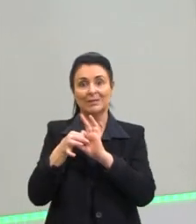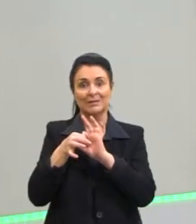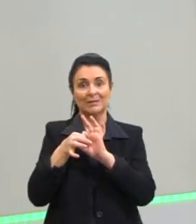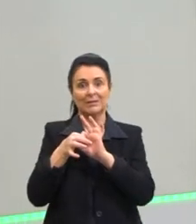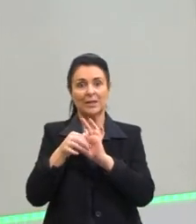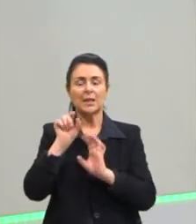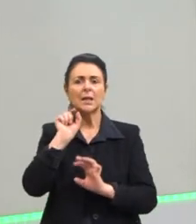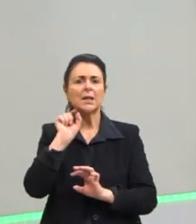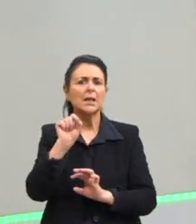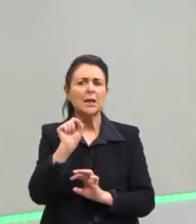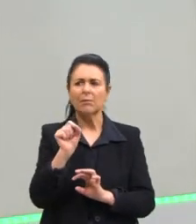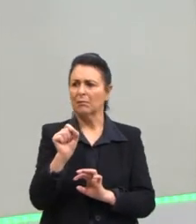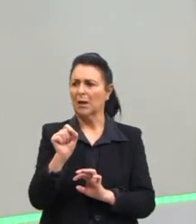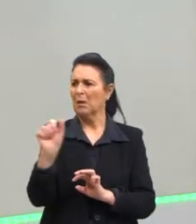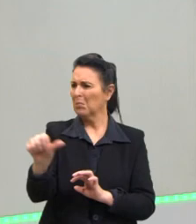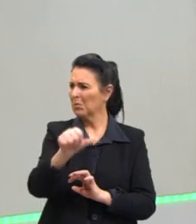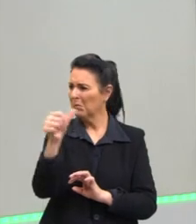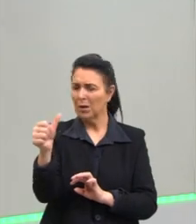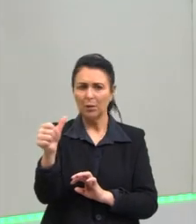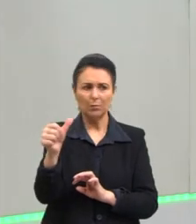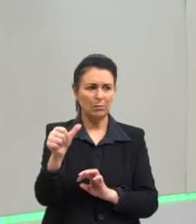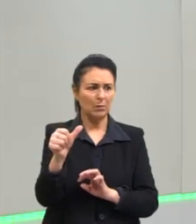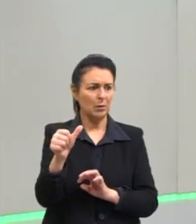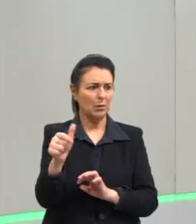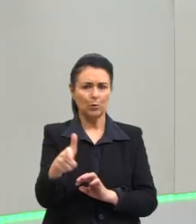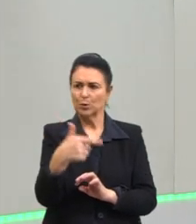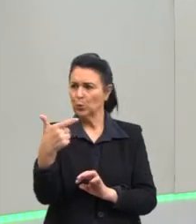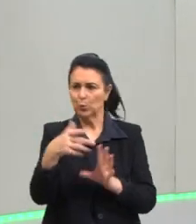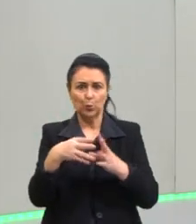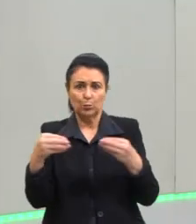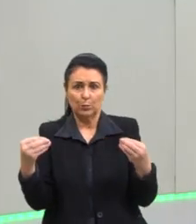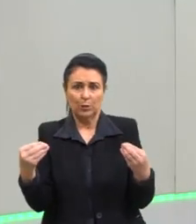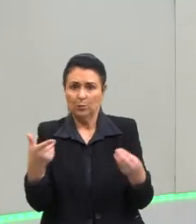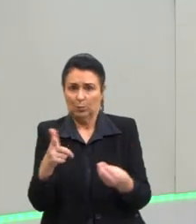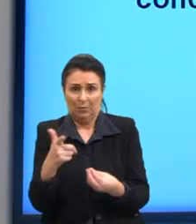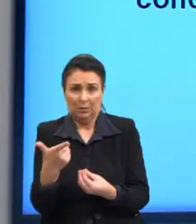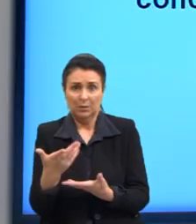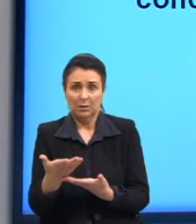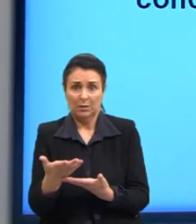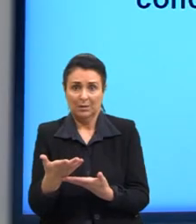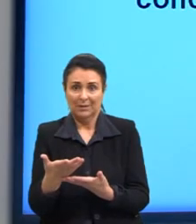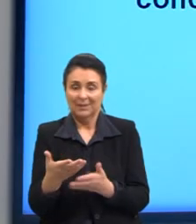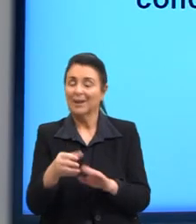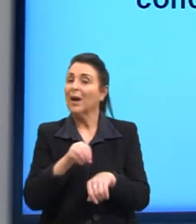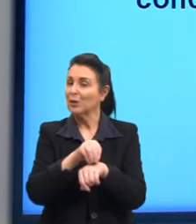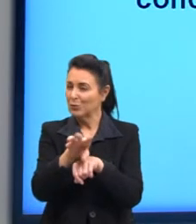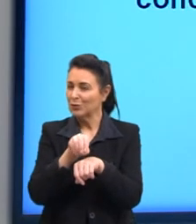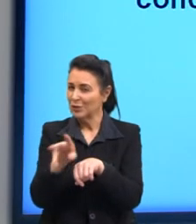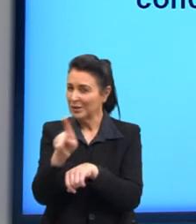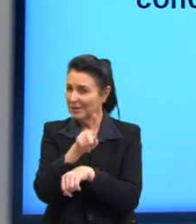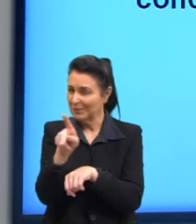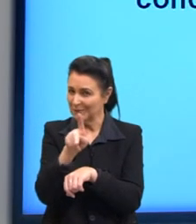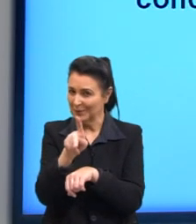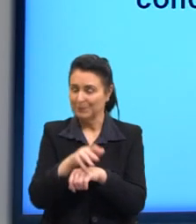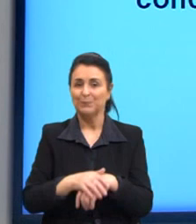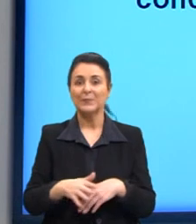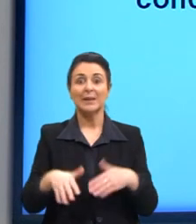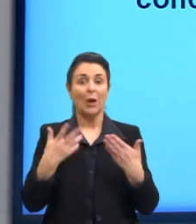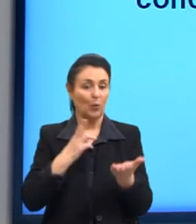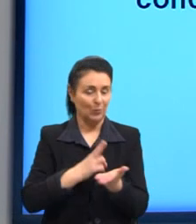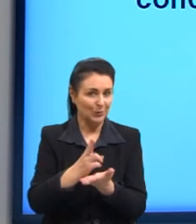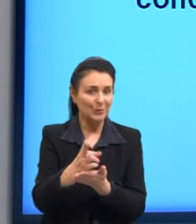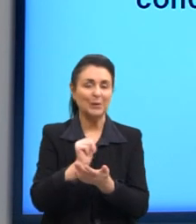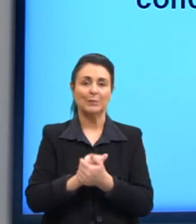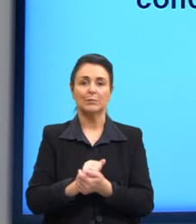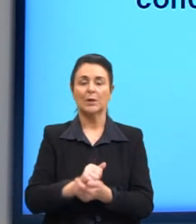eles quem é o pai de quem isso funciona e é uma sugestão né então